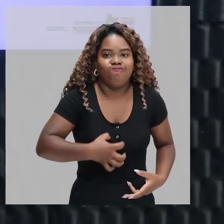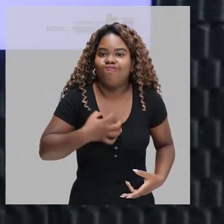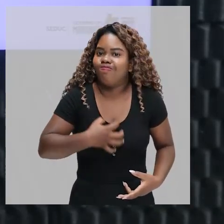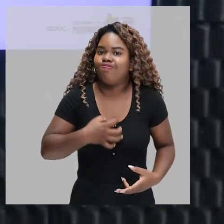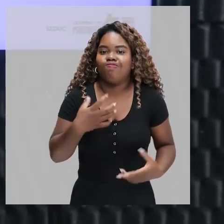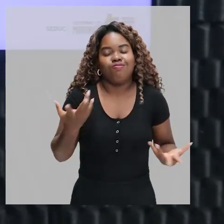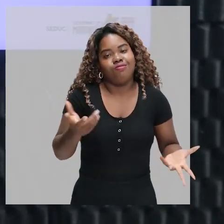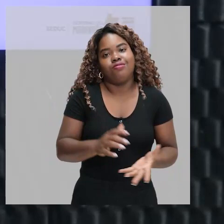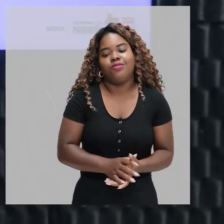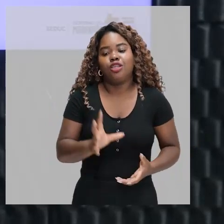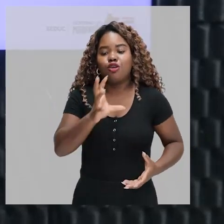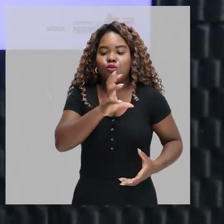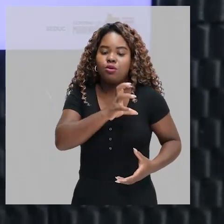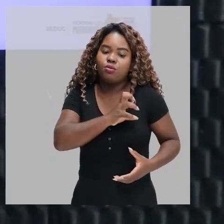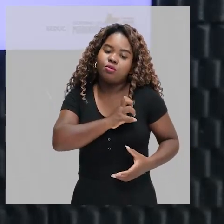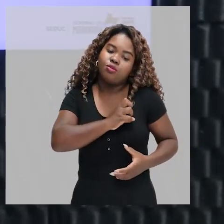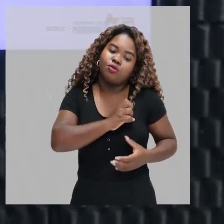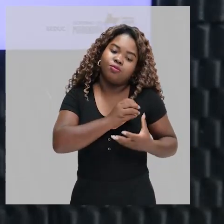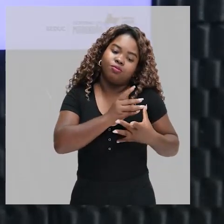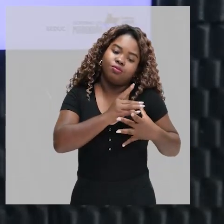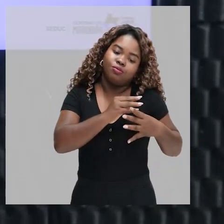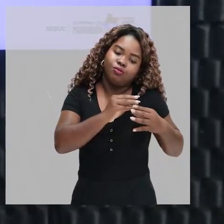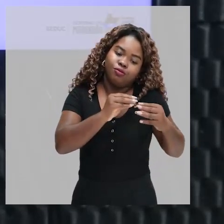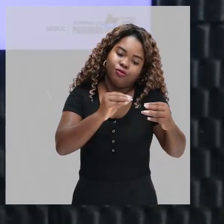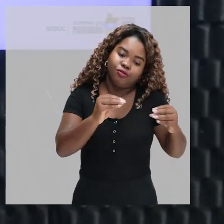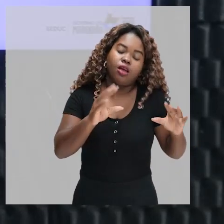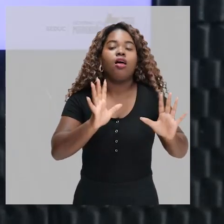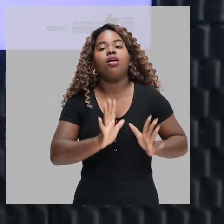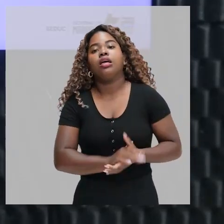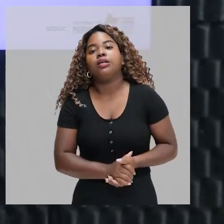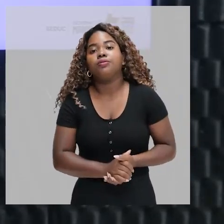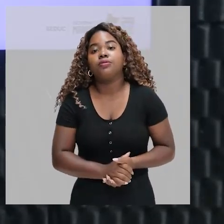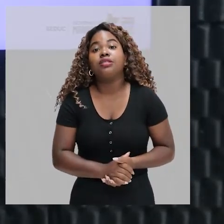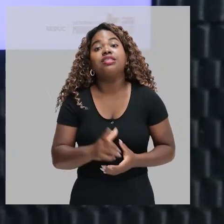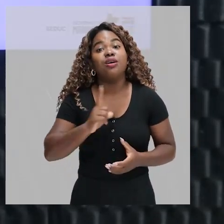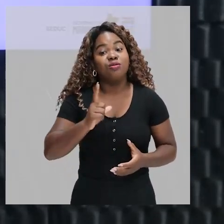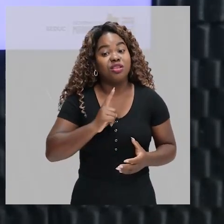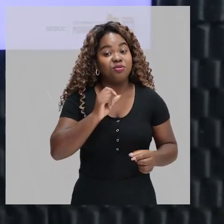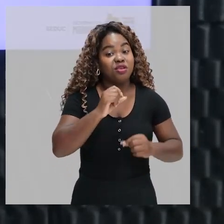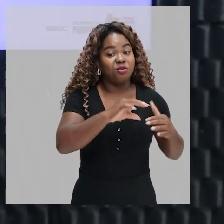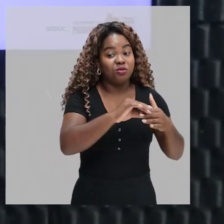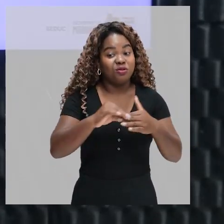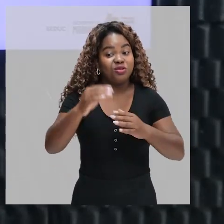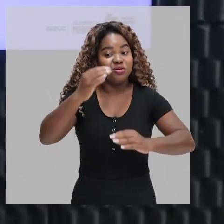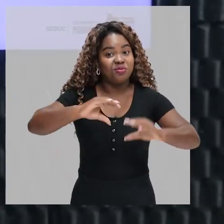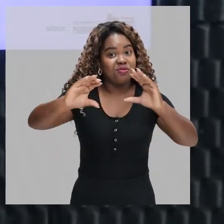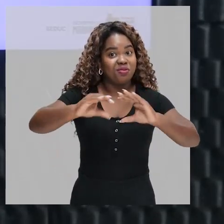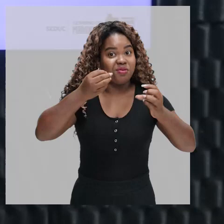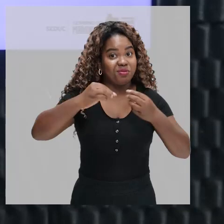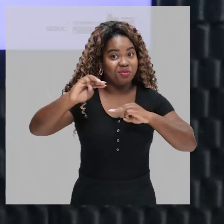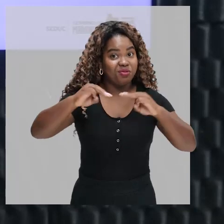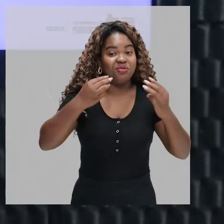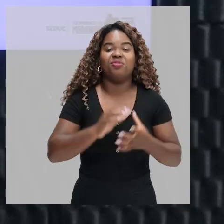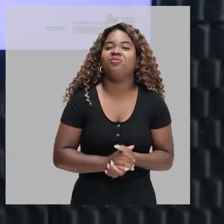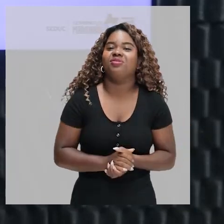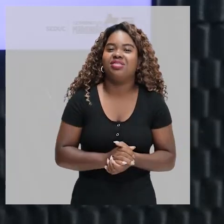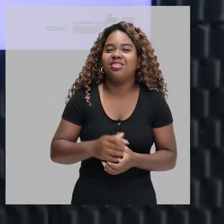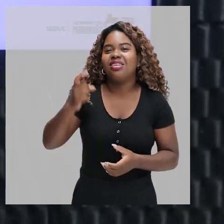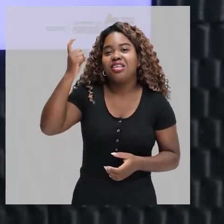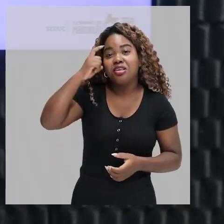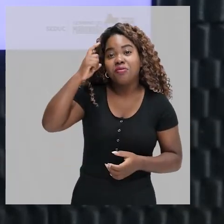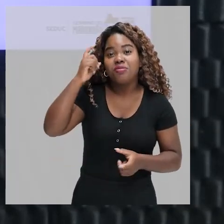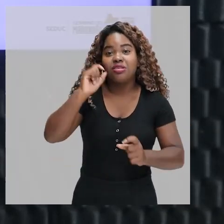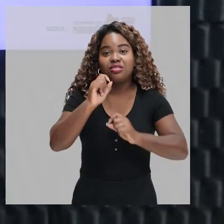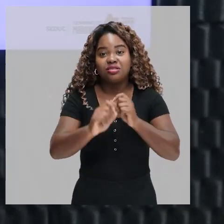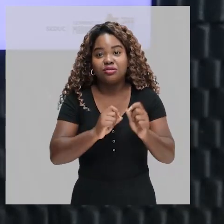aí vai sabotando o amor tá bom eu trouxe uma canção uma canção que eu acho particularmente a letra